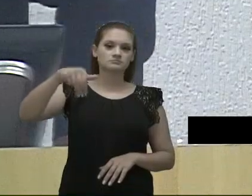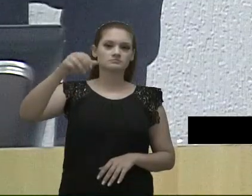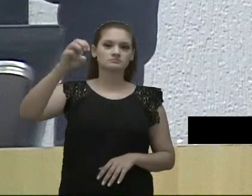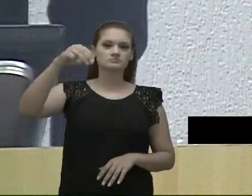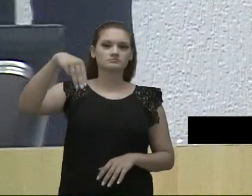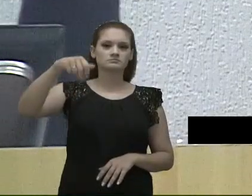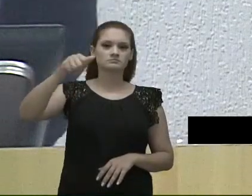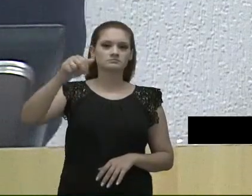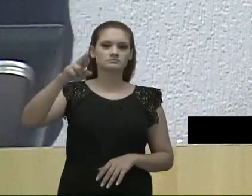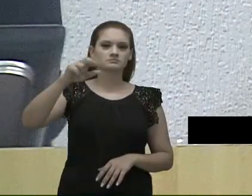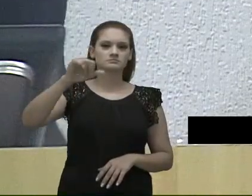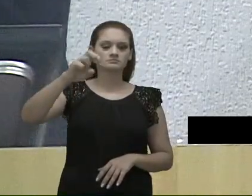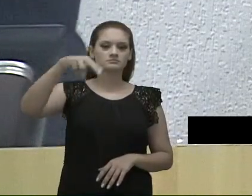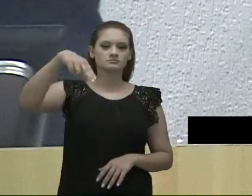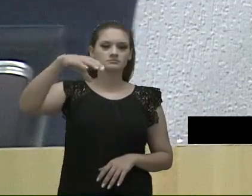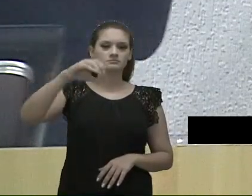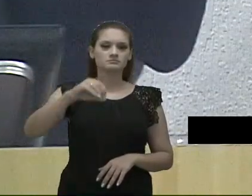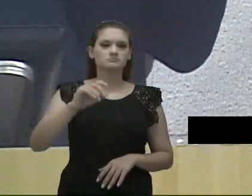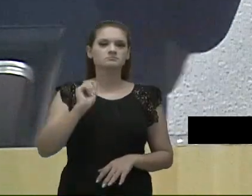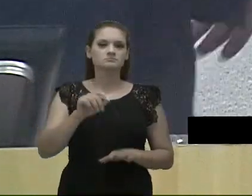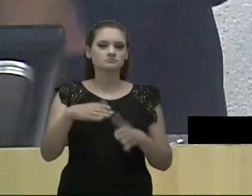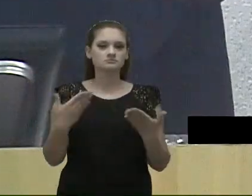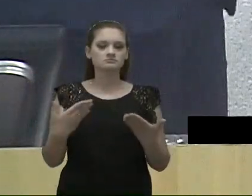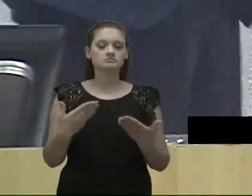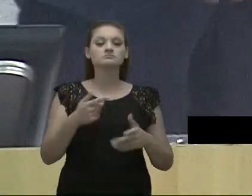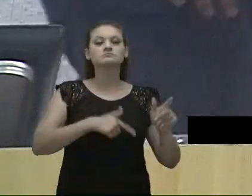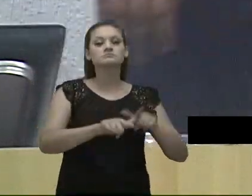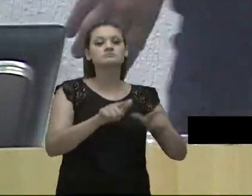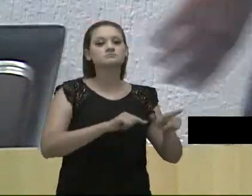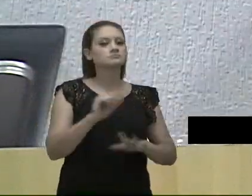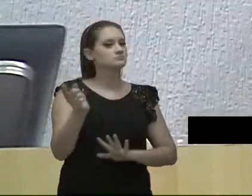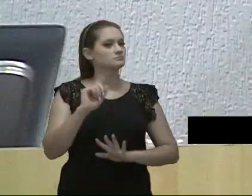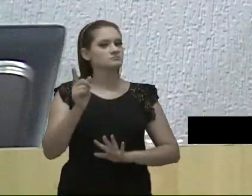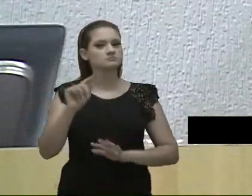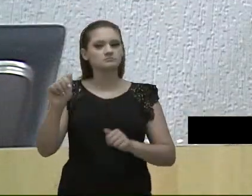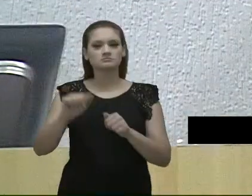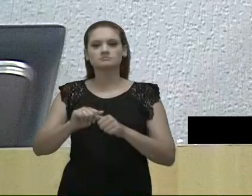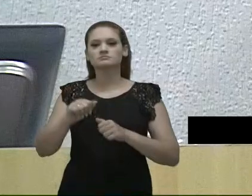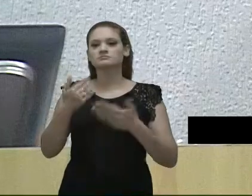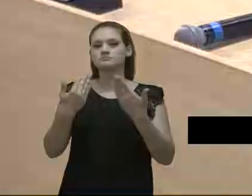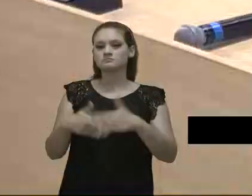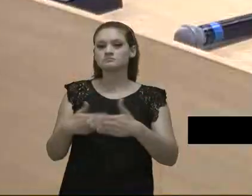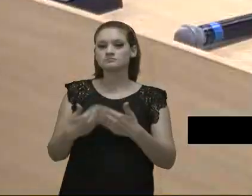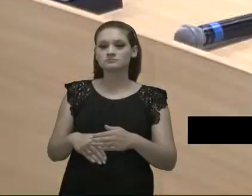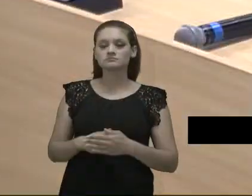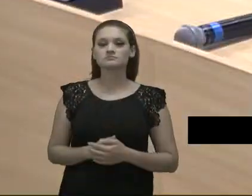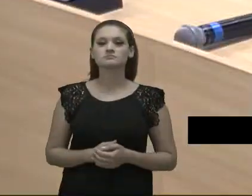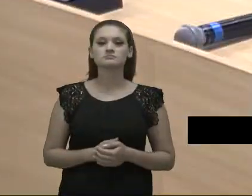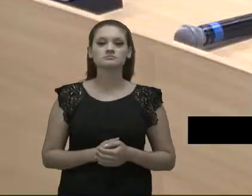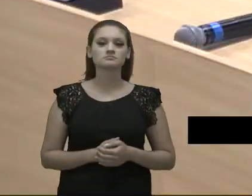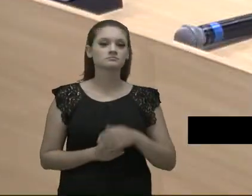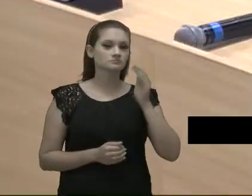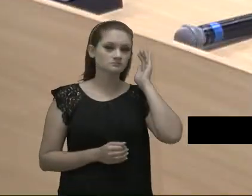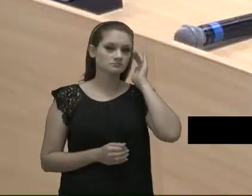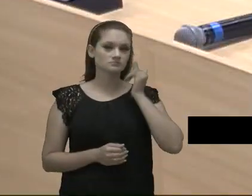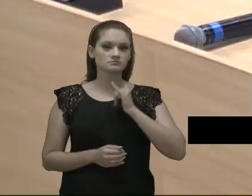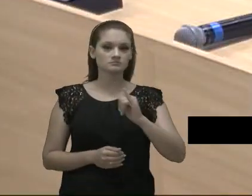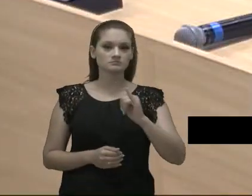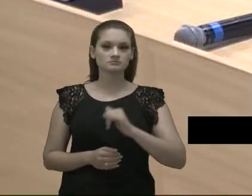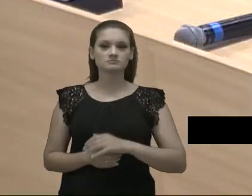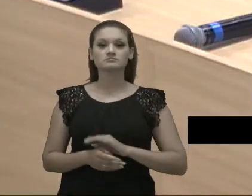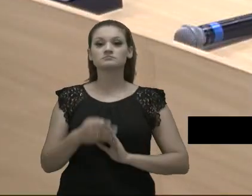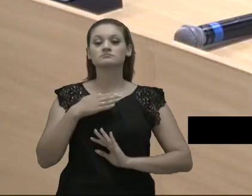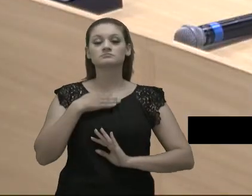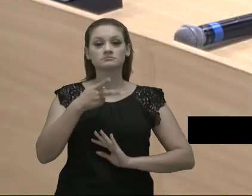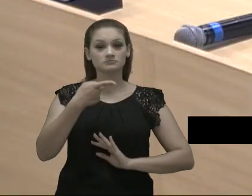processo seletivo? Alguém contratado que não passou pelo processo seletivo? Sabe me dizer? Falo por